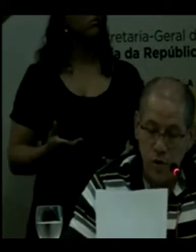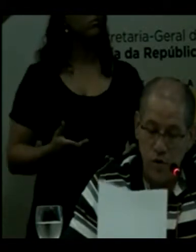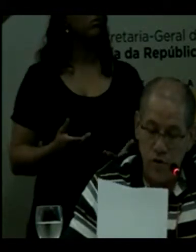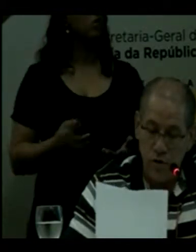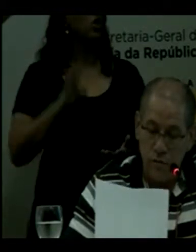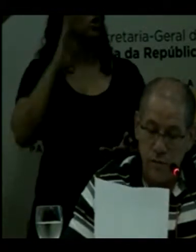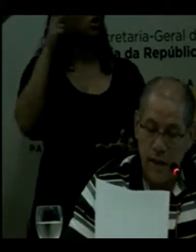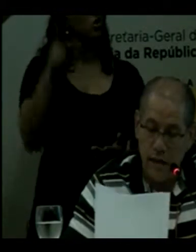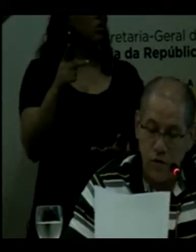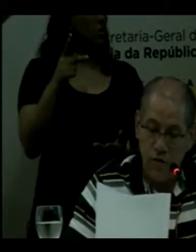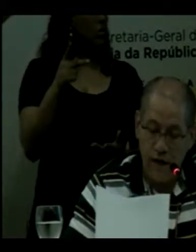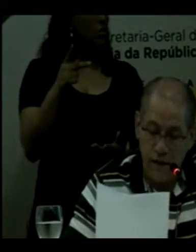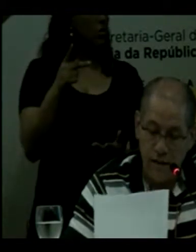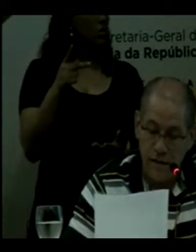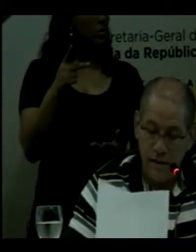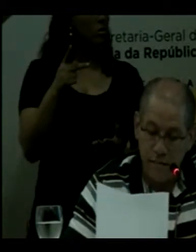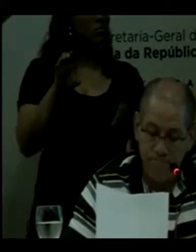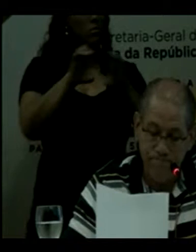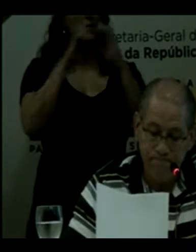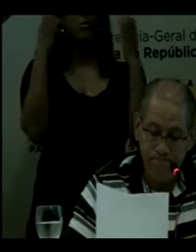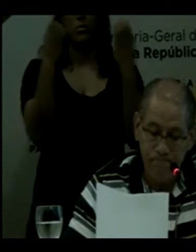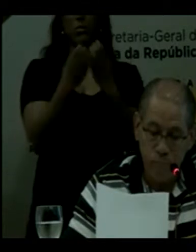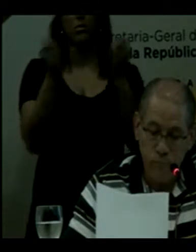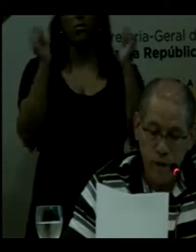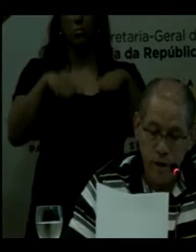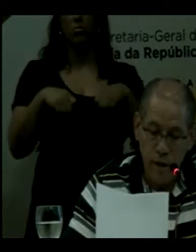de todos nas conferências.